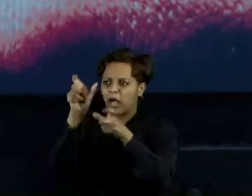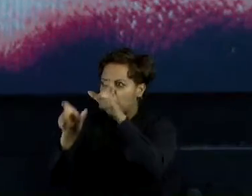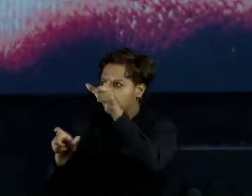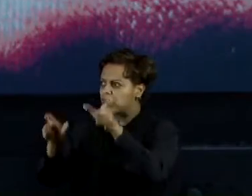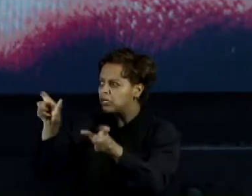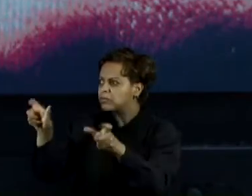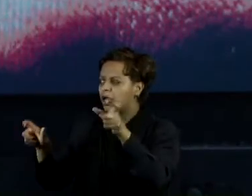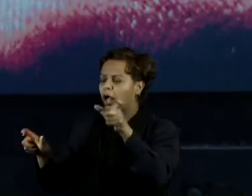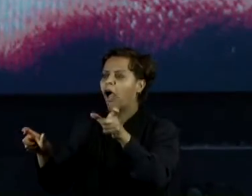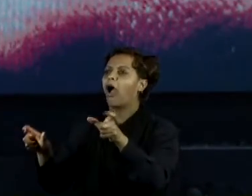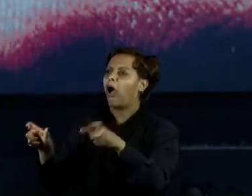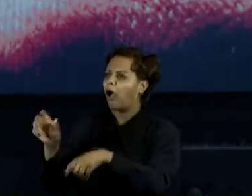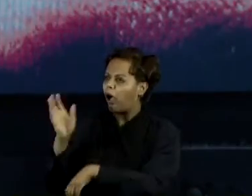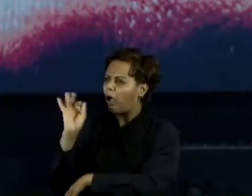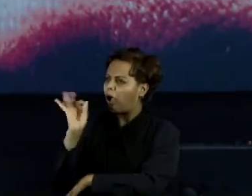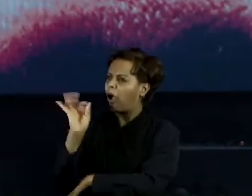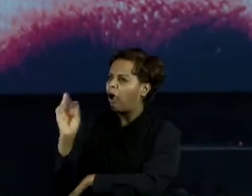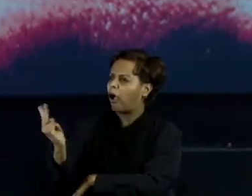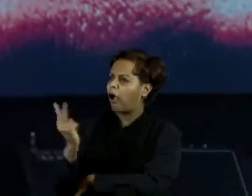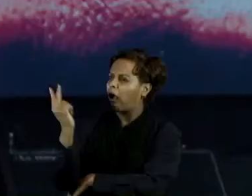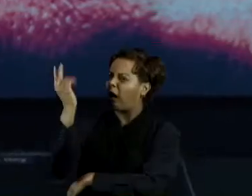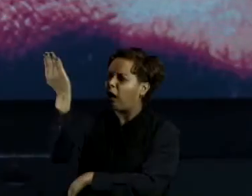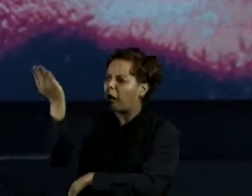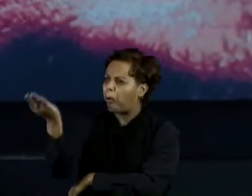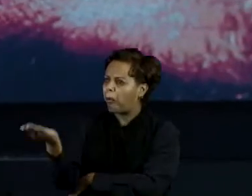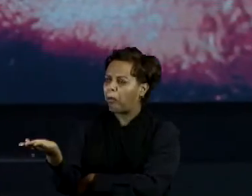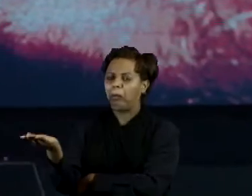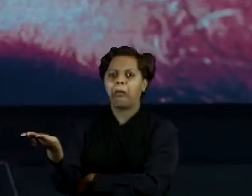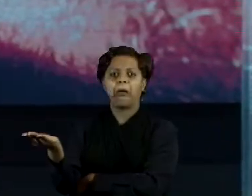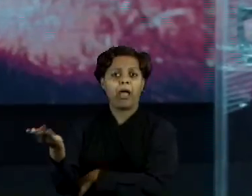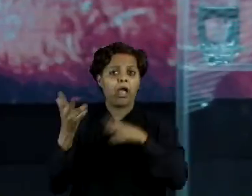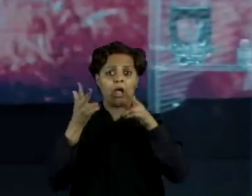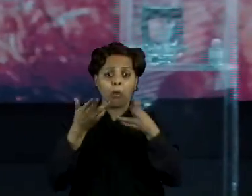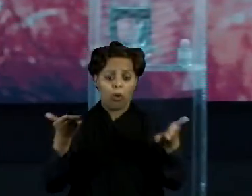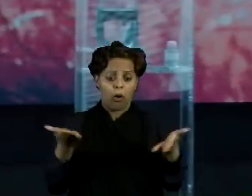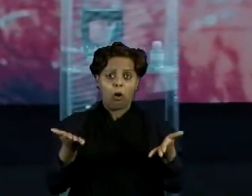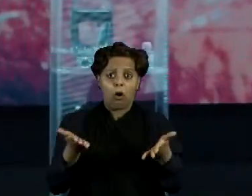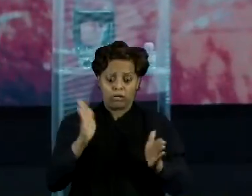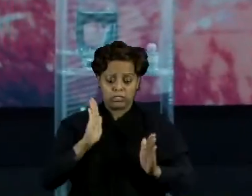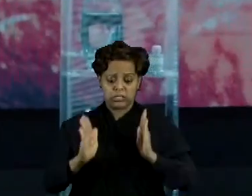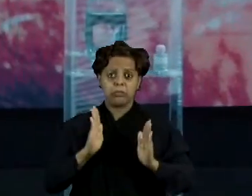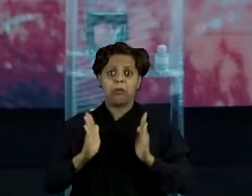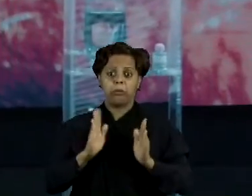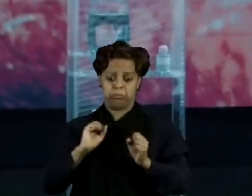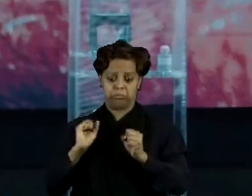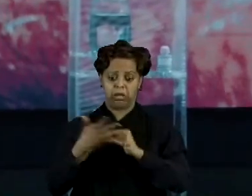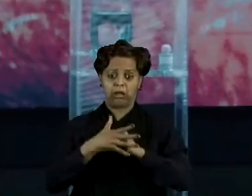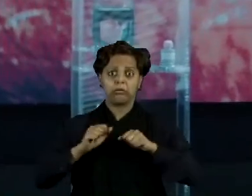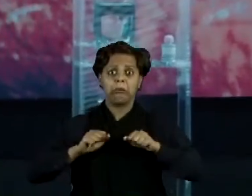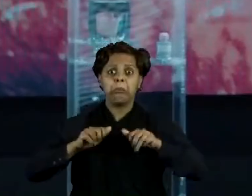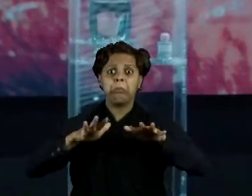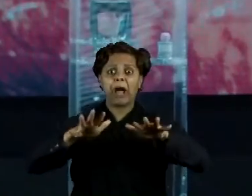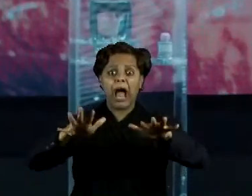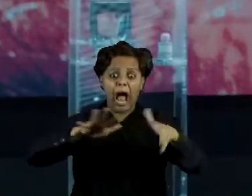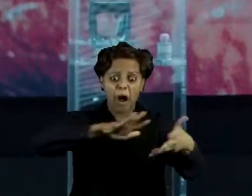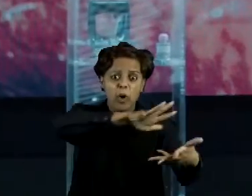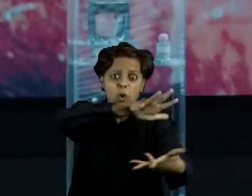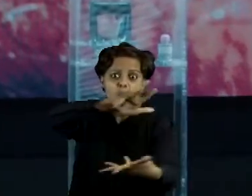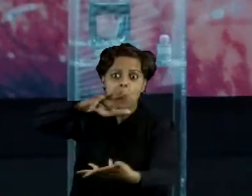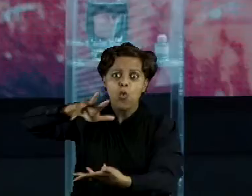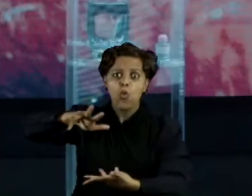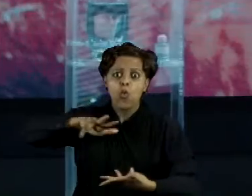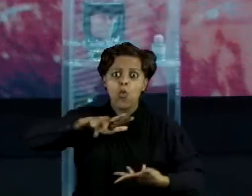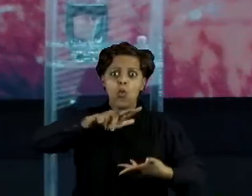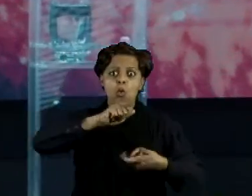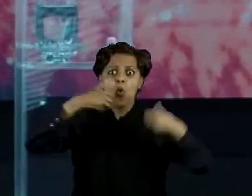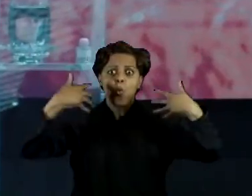Problemas iniciam novas estações. Nós estamos vivendo agora um grande problema, uma pandemia mundial.